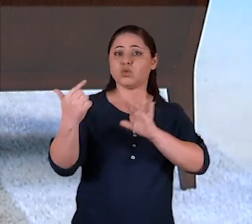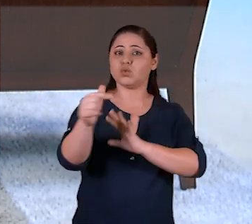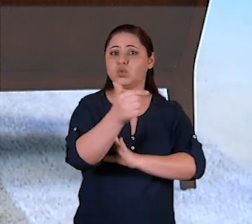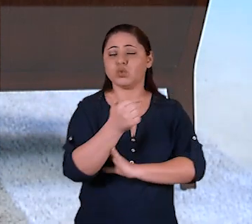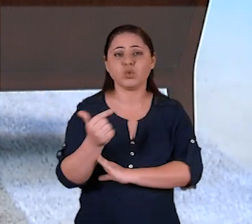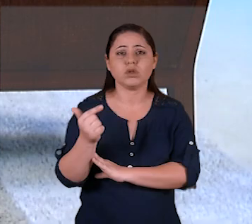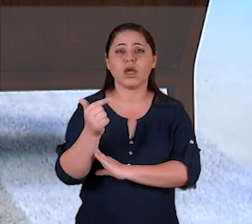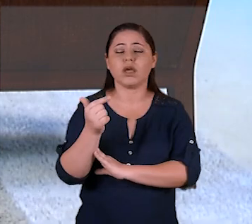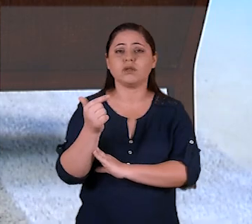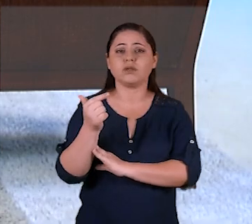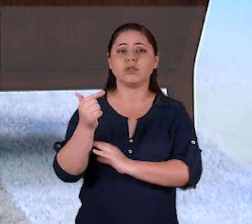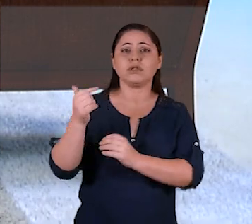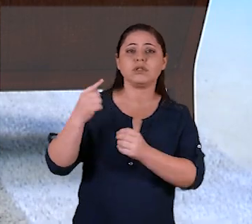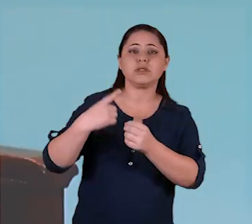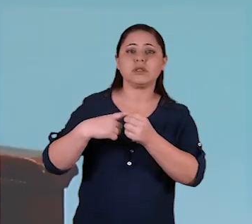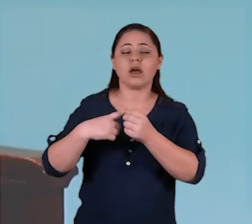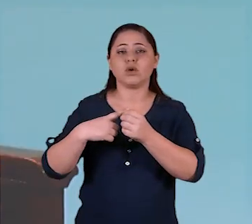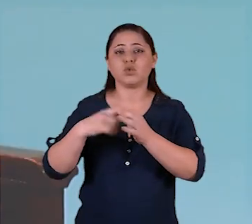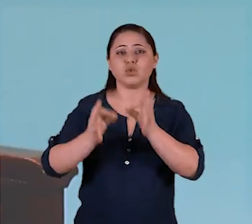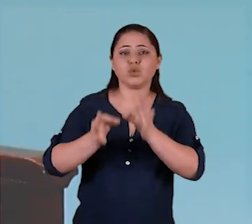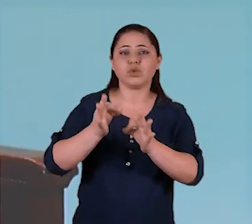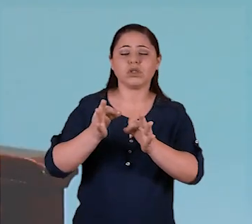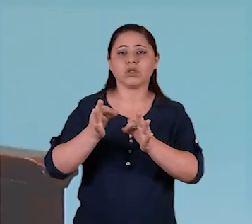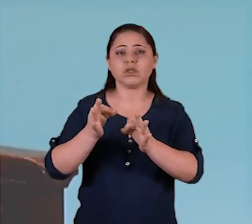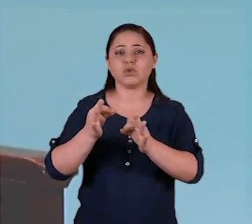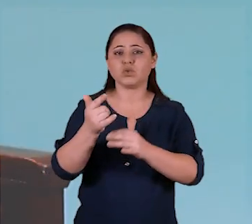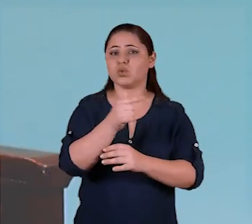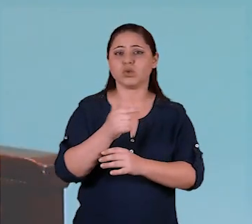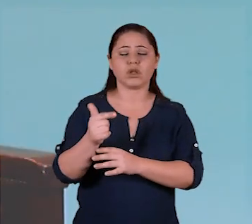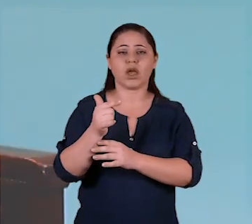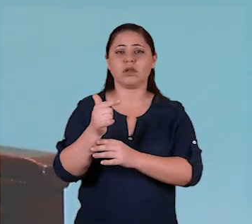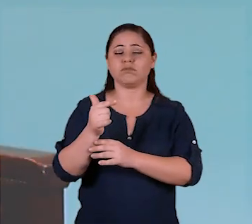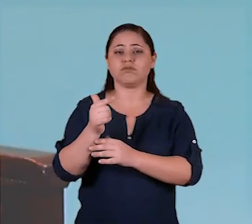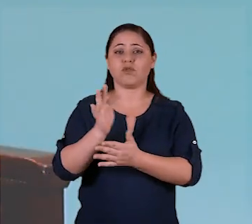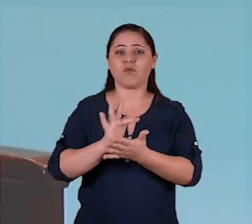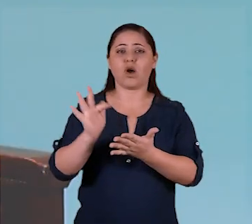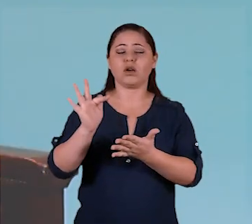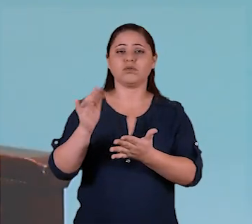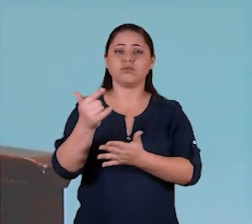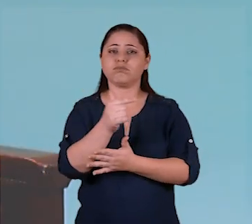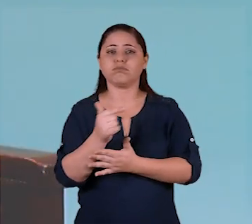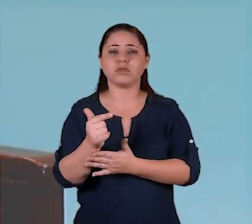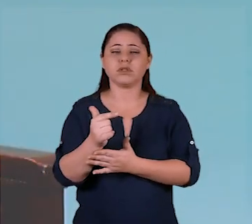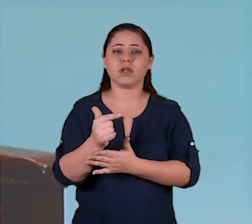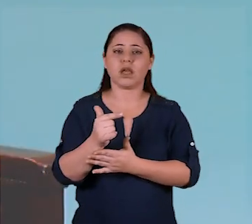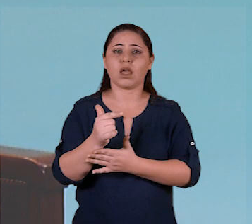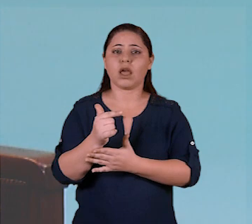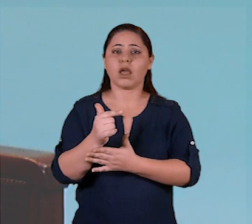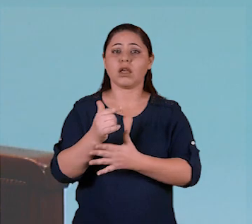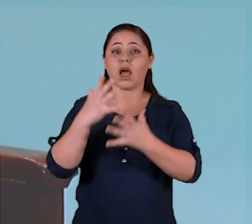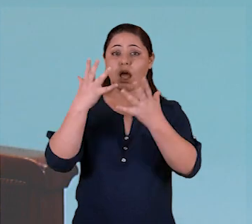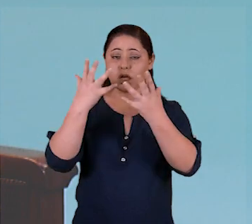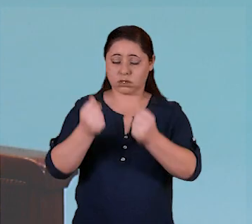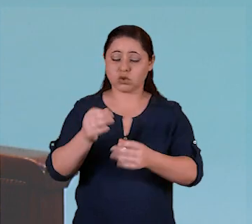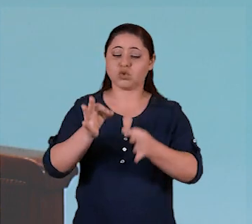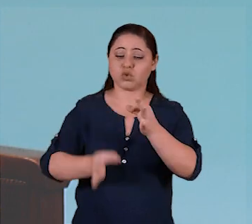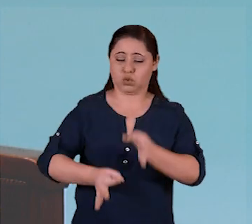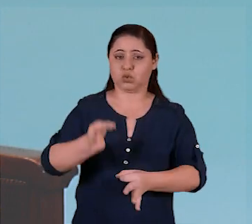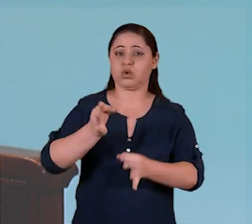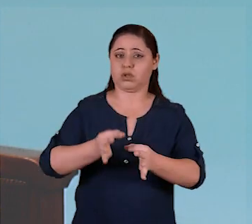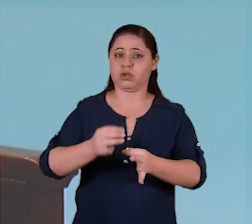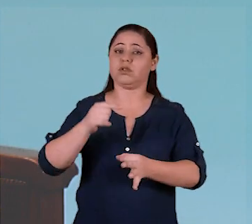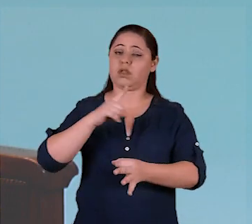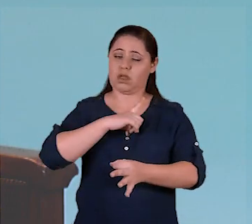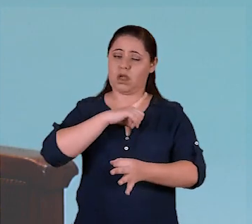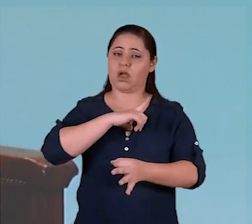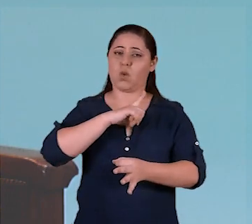tem comarca, né, então não seria aplicável, porque aqui nós temos comarca. Então, aqui continua tendo as decisões sendo judiciais para afastar o agressor